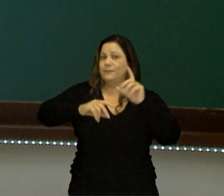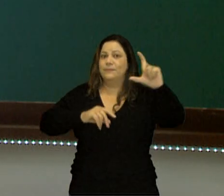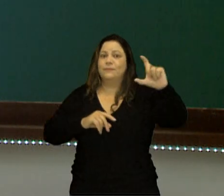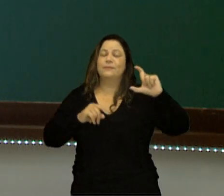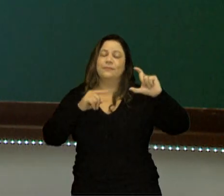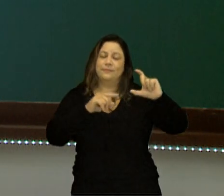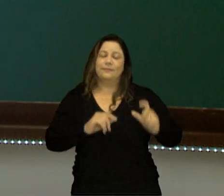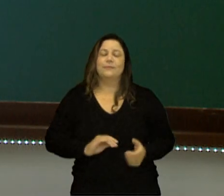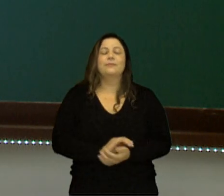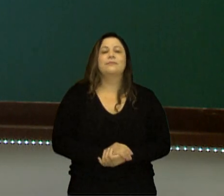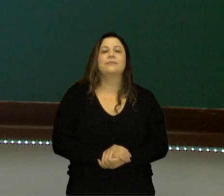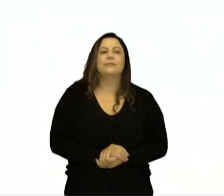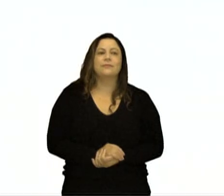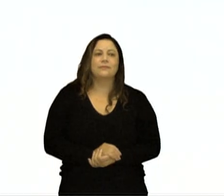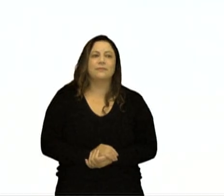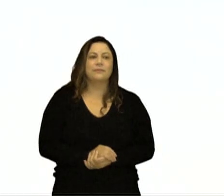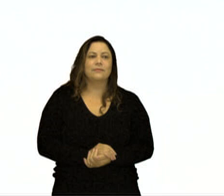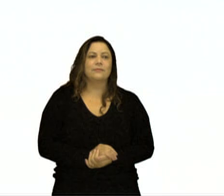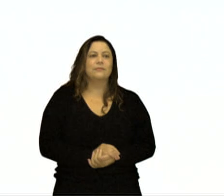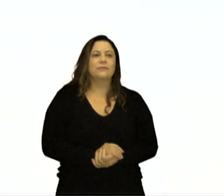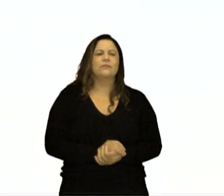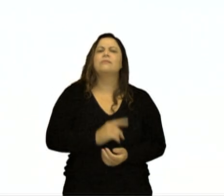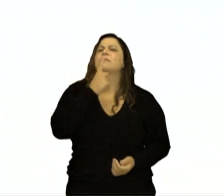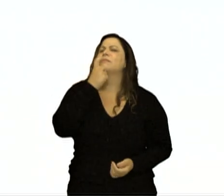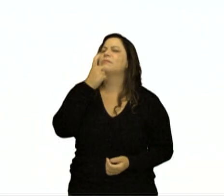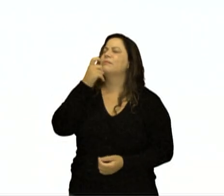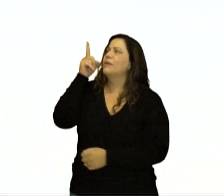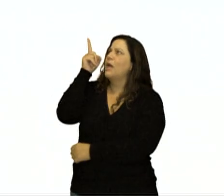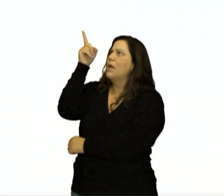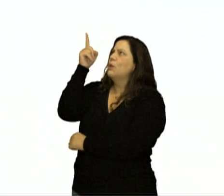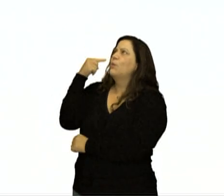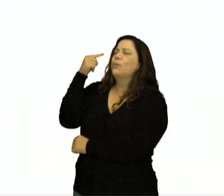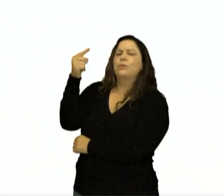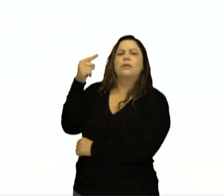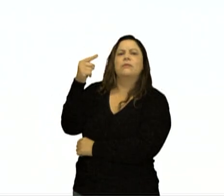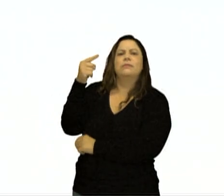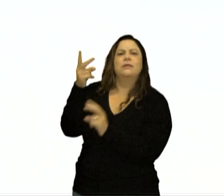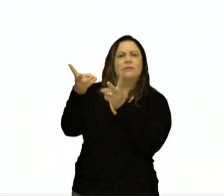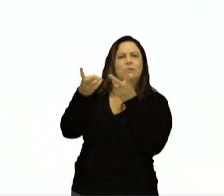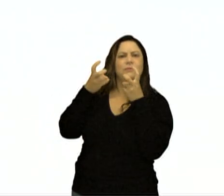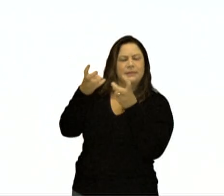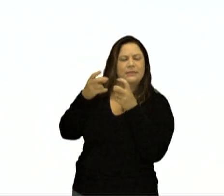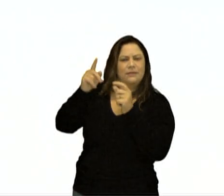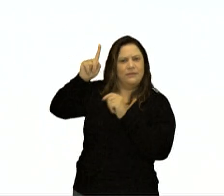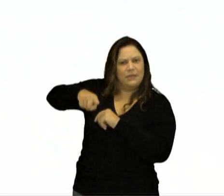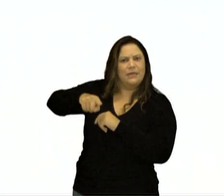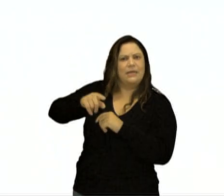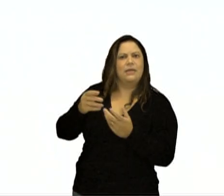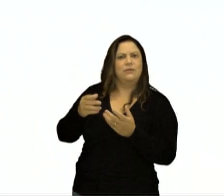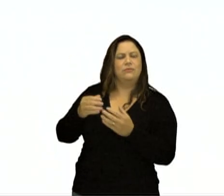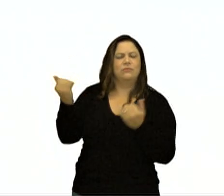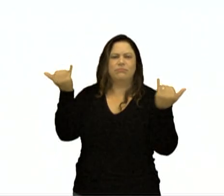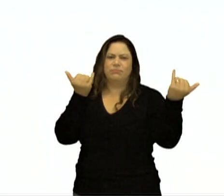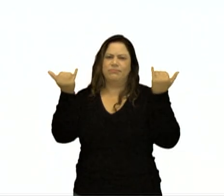então aqui um pequeno texto. Observem, vão ouvindo, vejam as palavras,